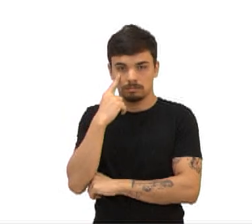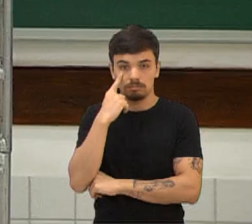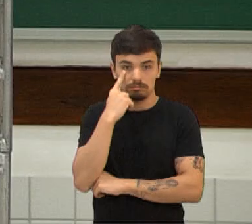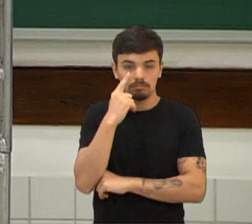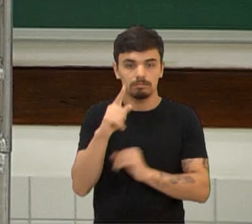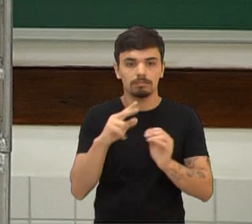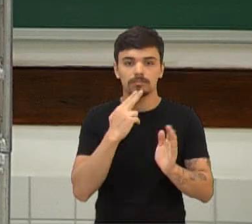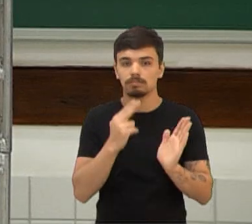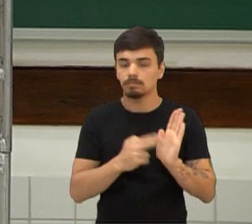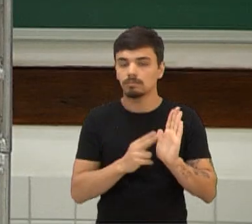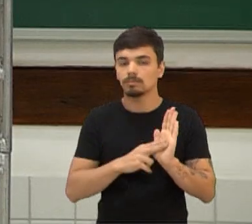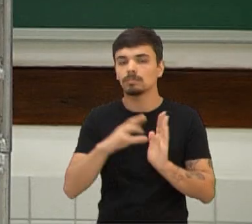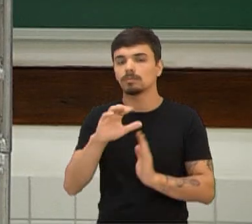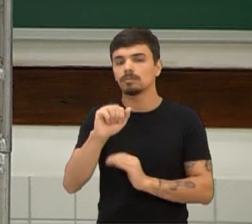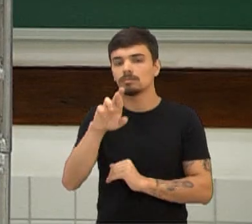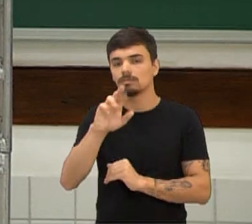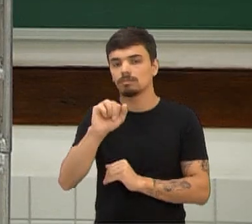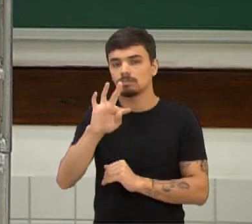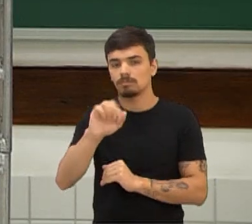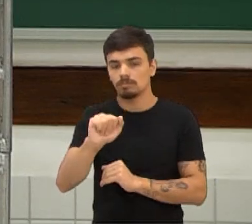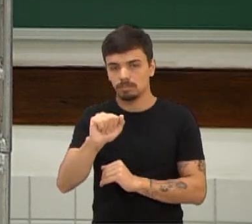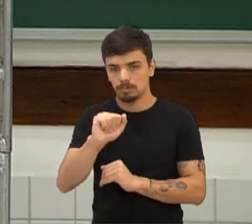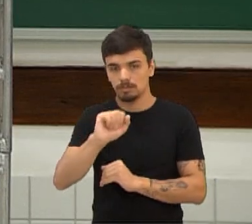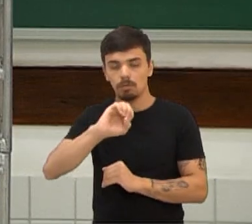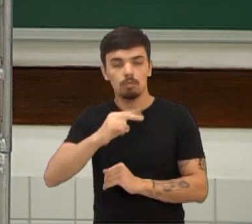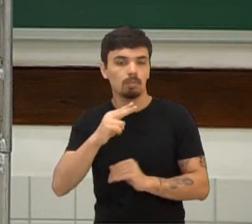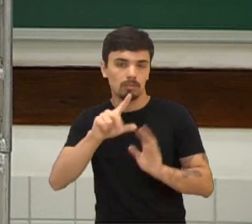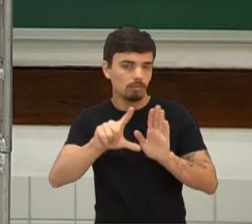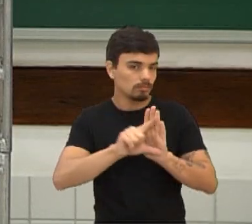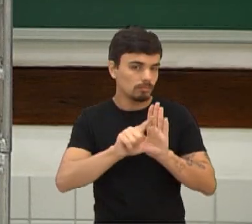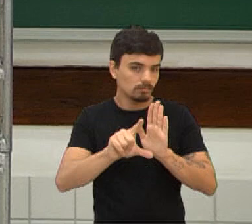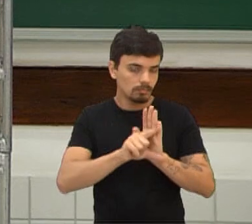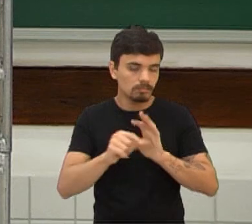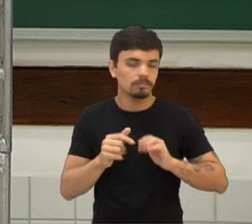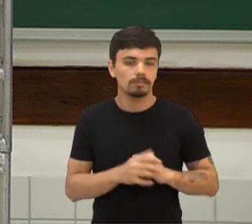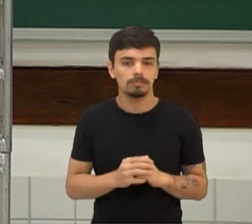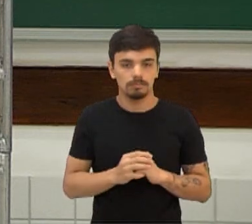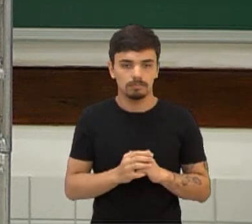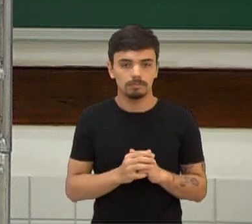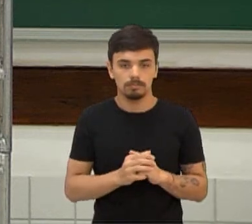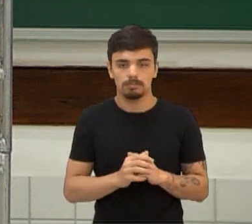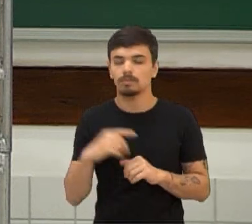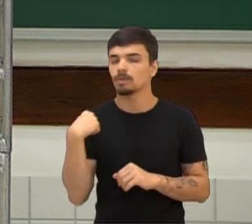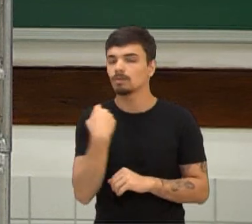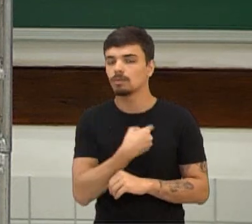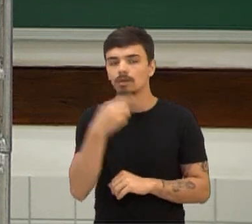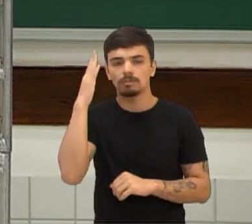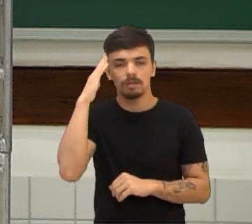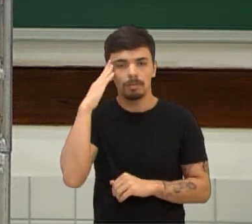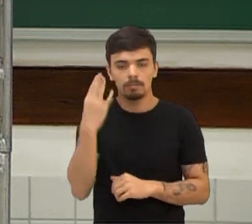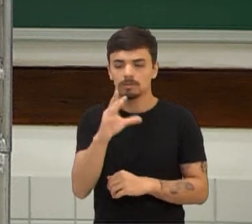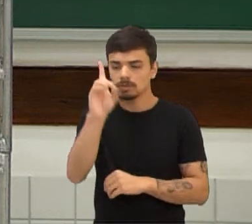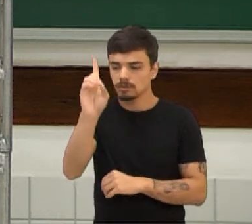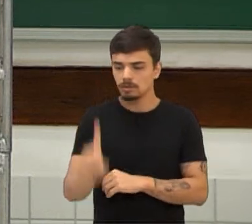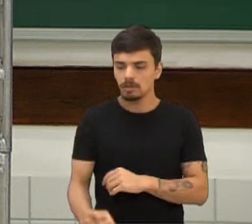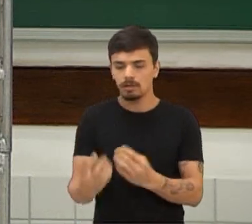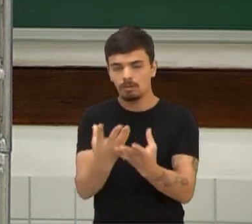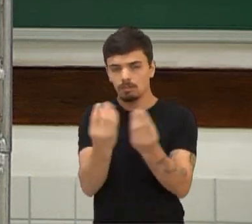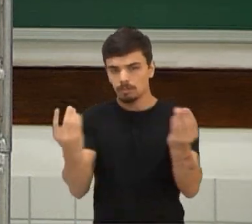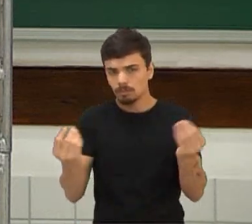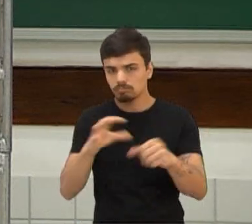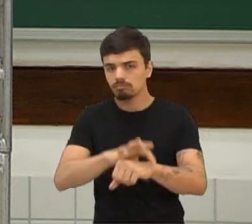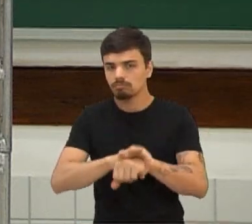nossa Carta Maior, na nossa Constituição. Mas sabemos que muitos desses direitos não são